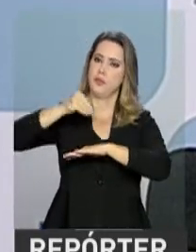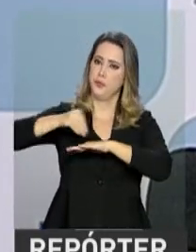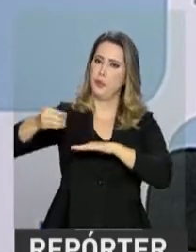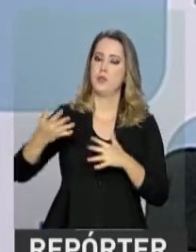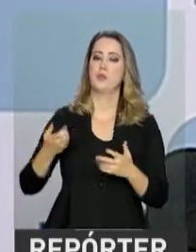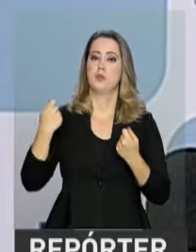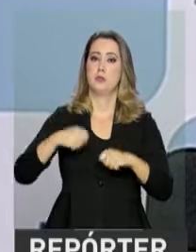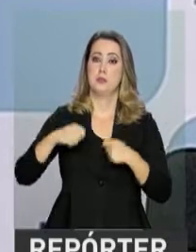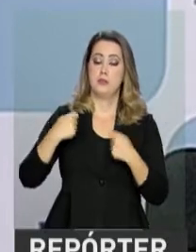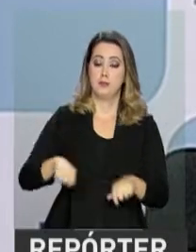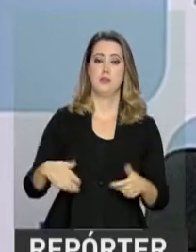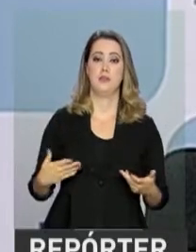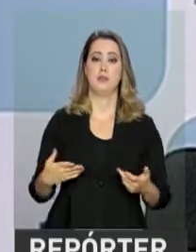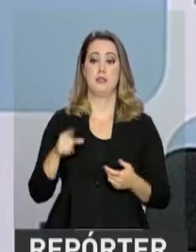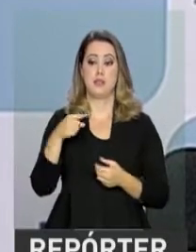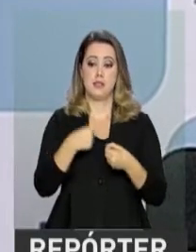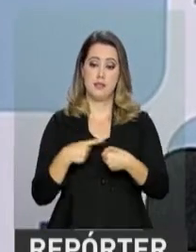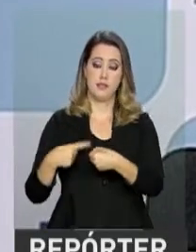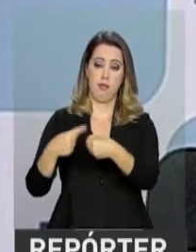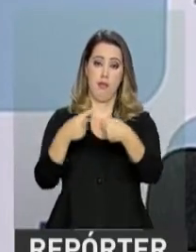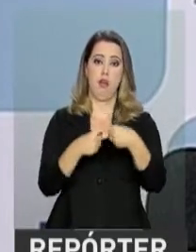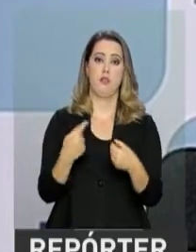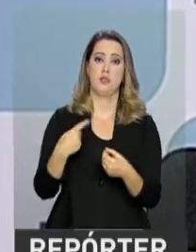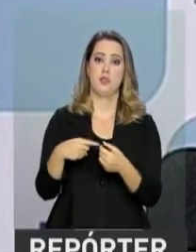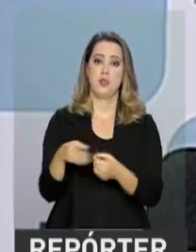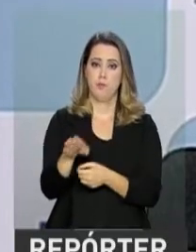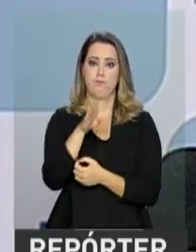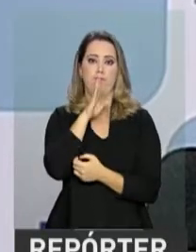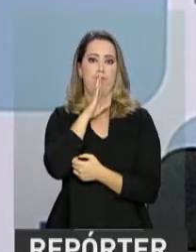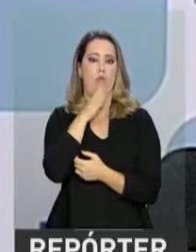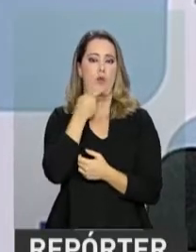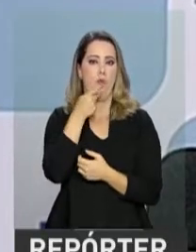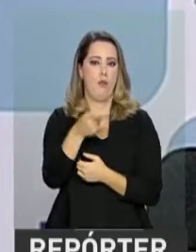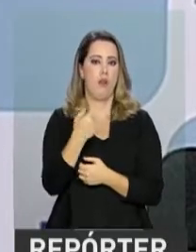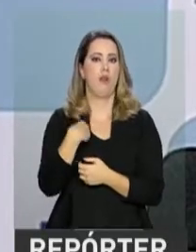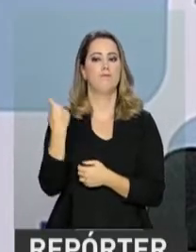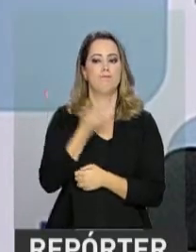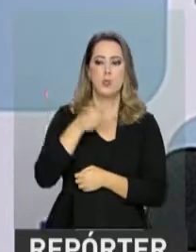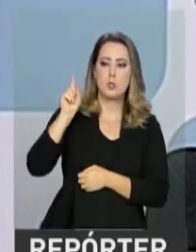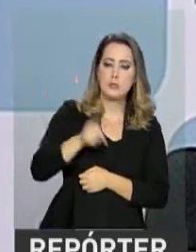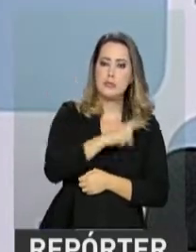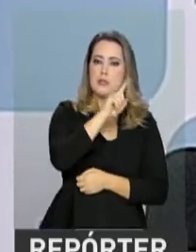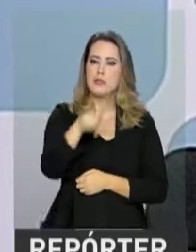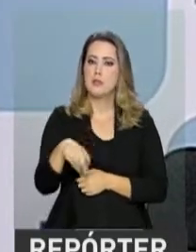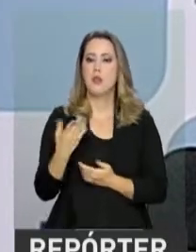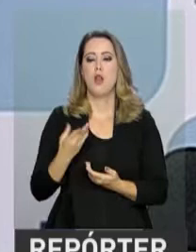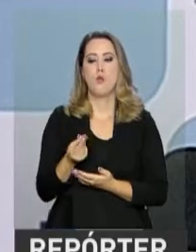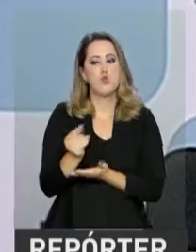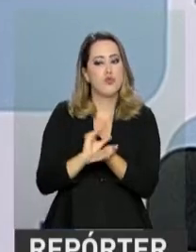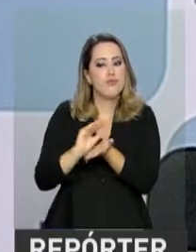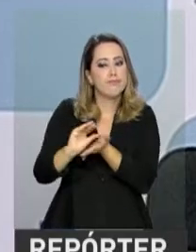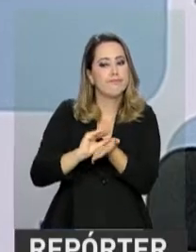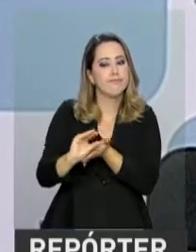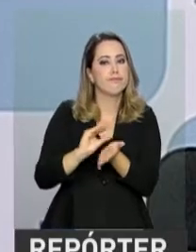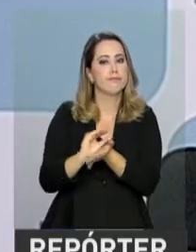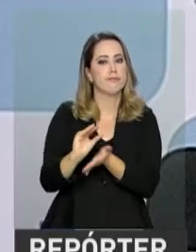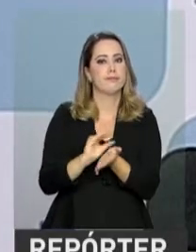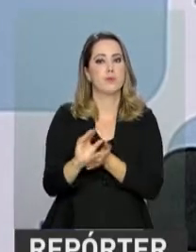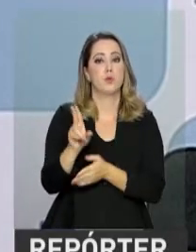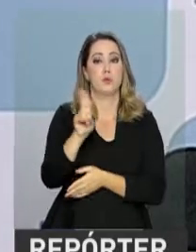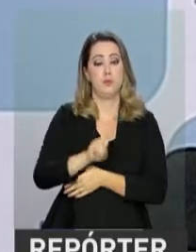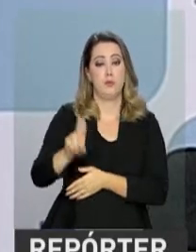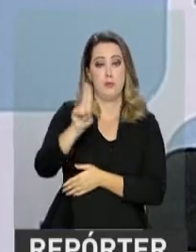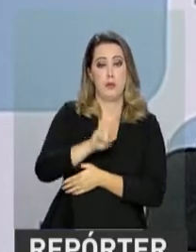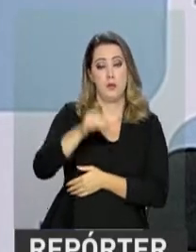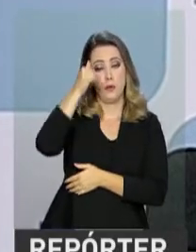que não informarem no dia 14 de dezembro nós publicaremos a suspensão o bloqueio dos recursos do repasse que é feito